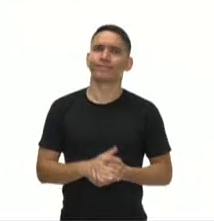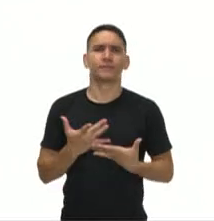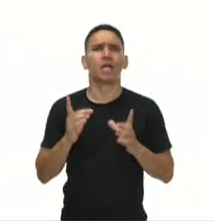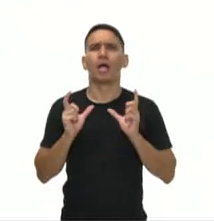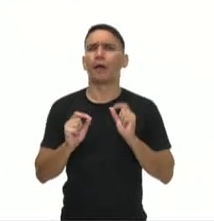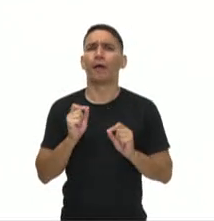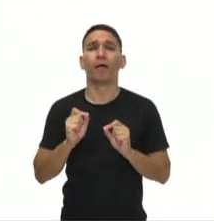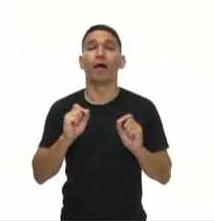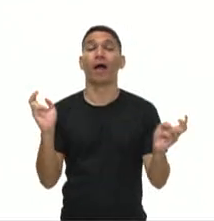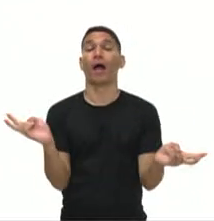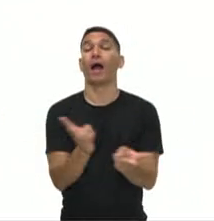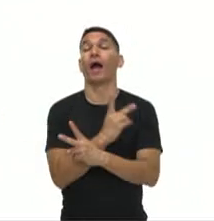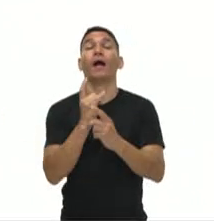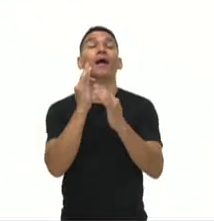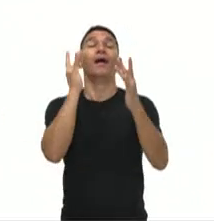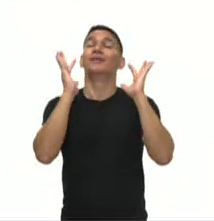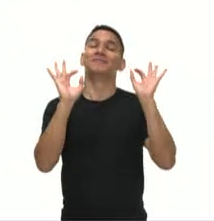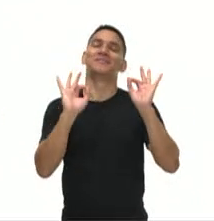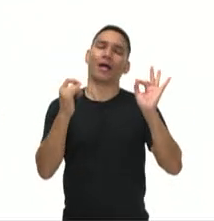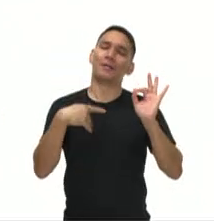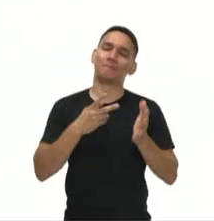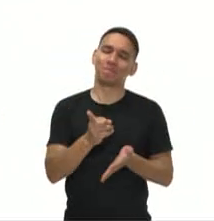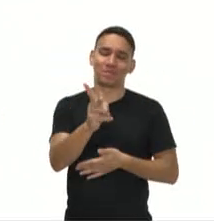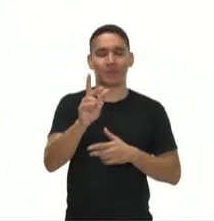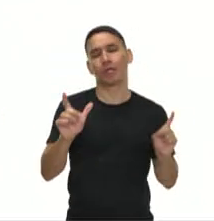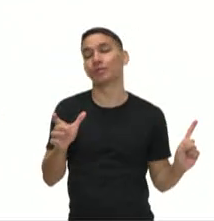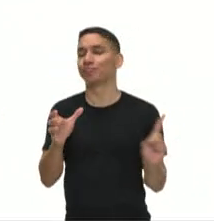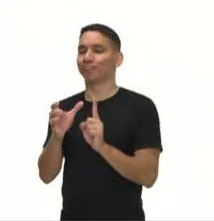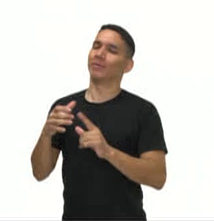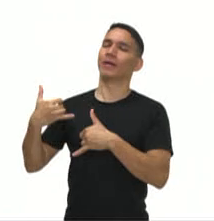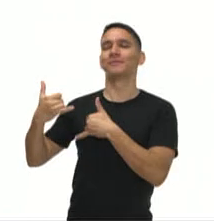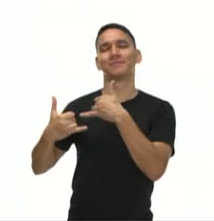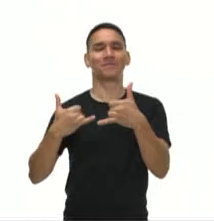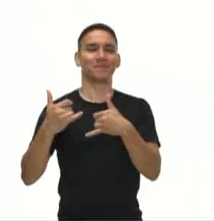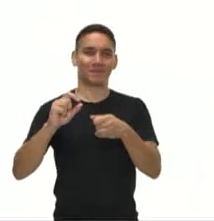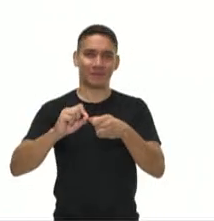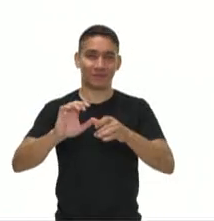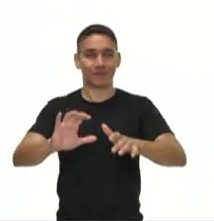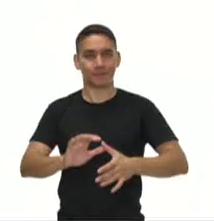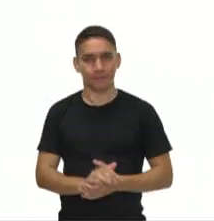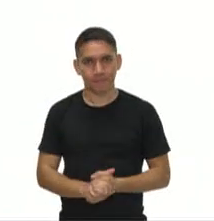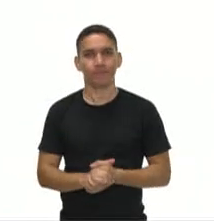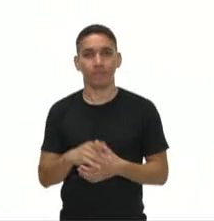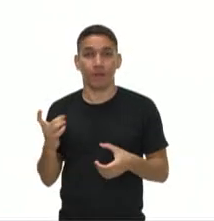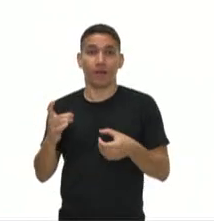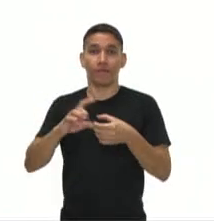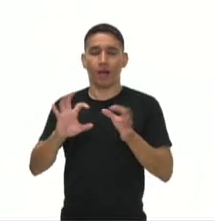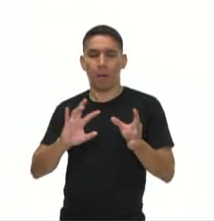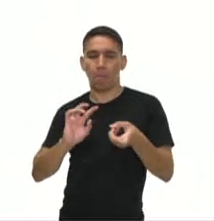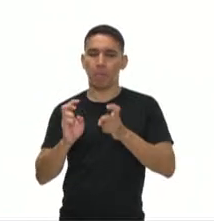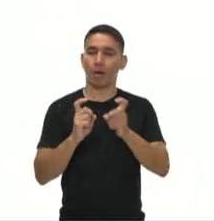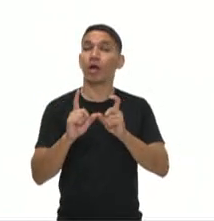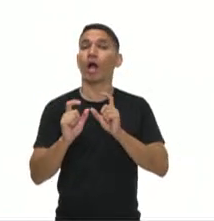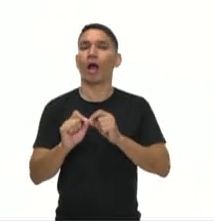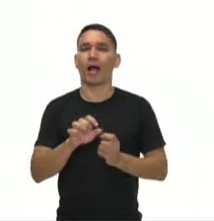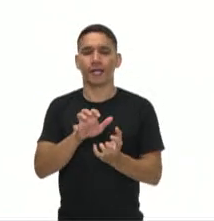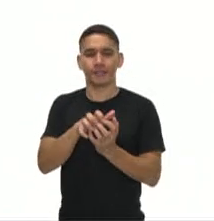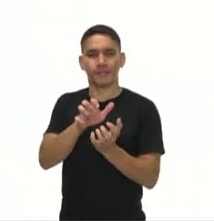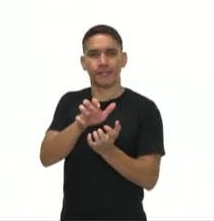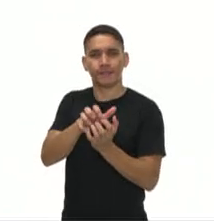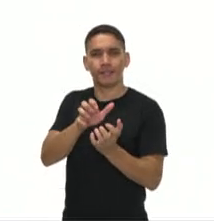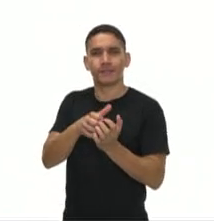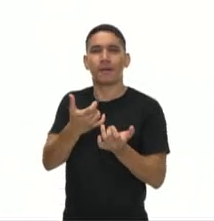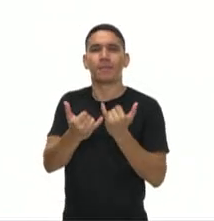O jeito era juntar saliva. E foi o que fez. Depois de reunida na boca ardente, engolia